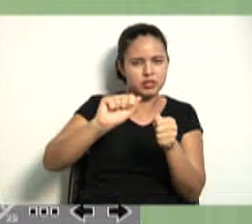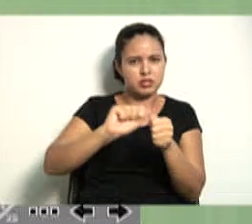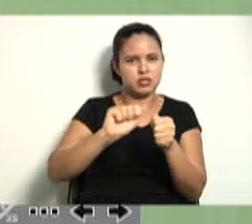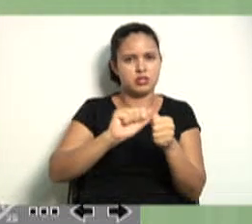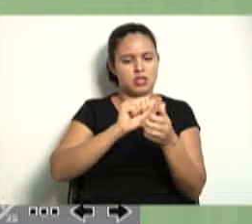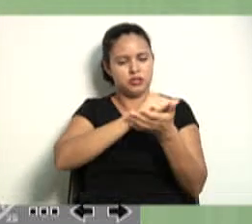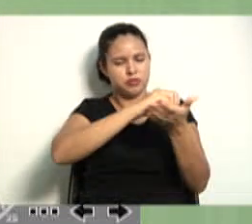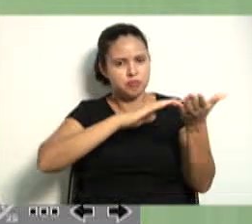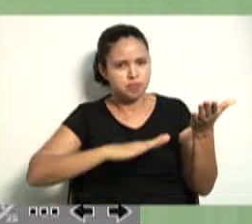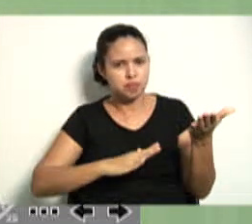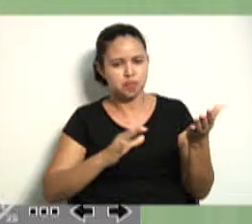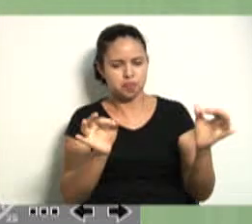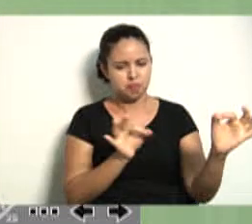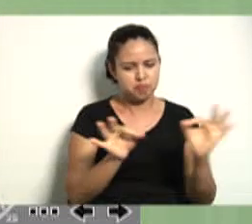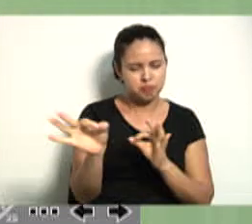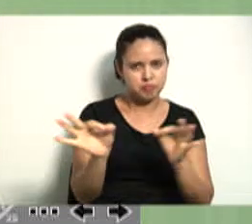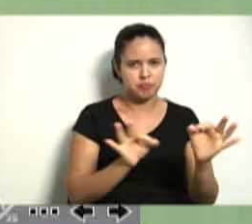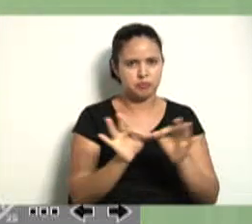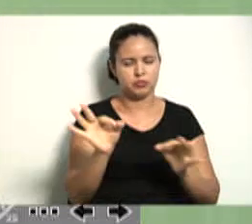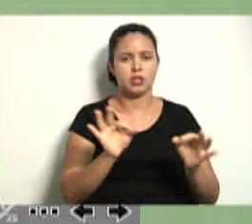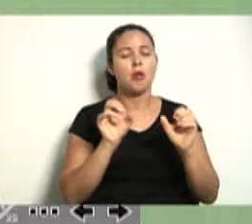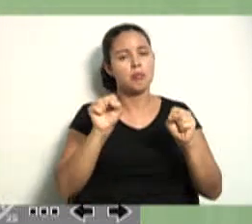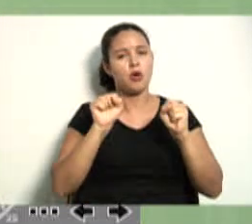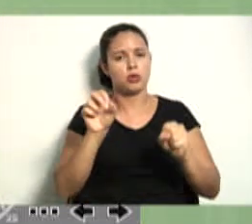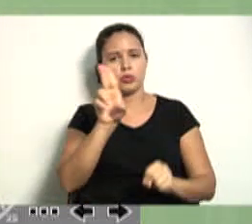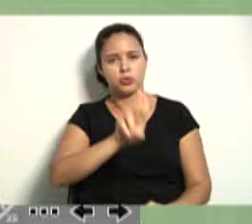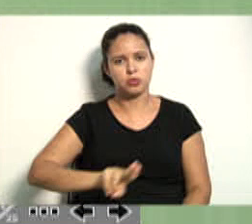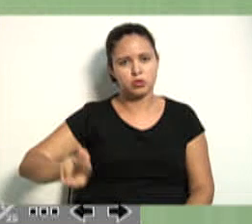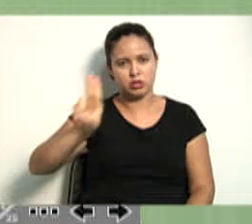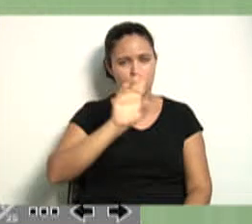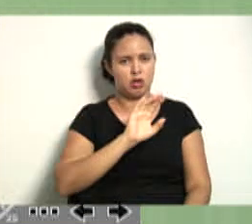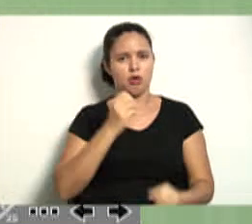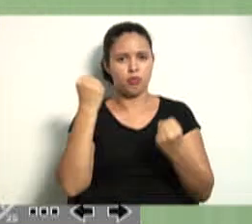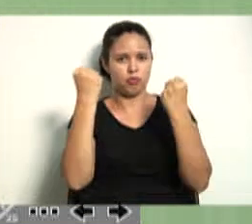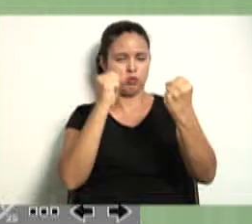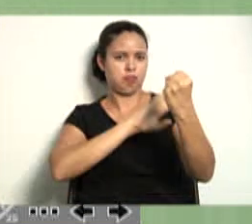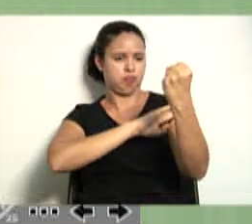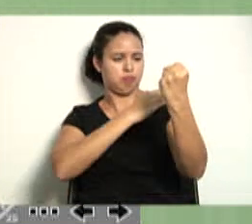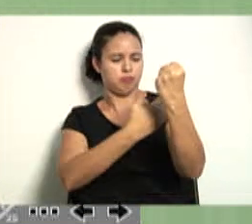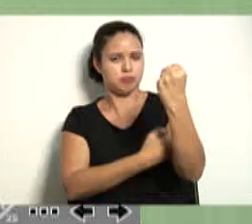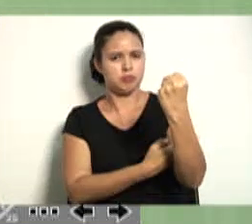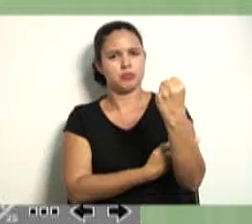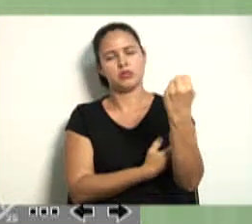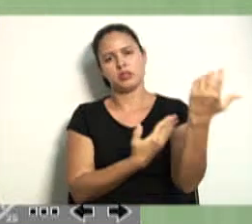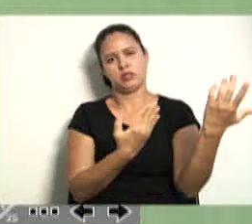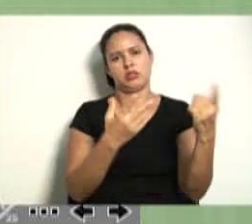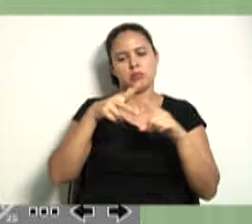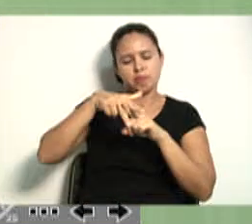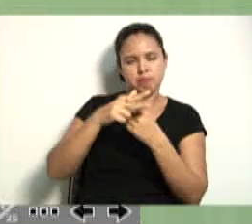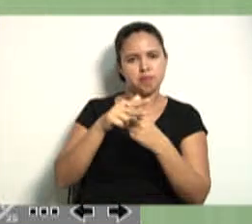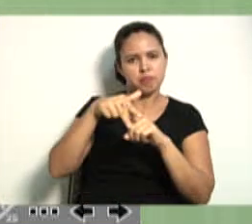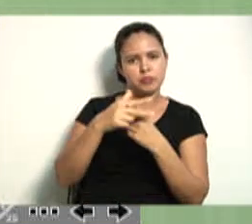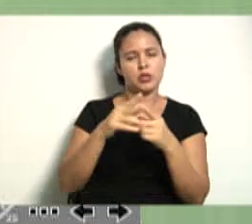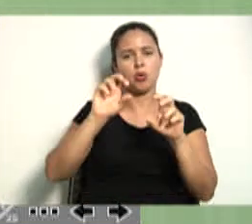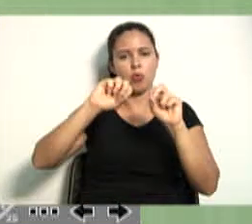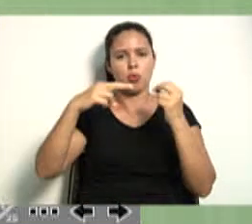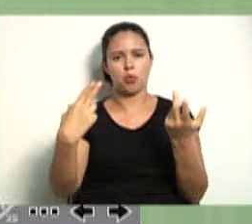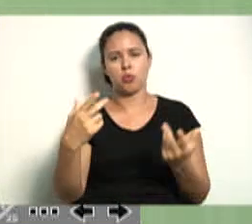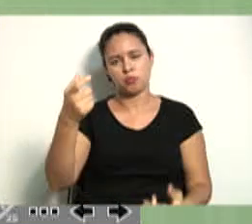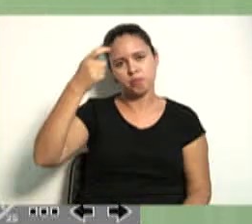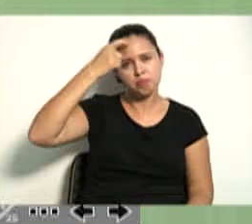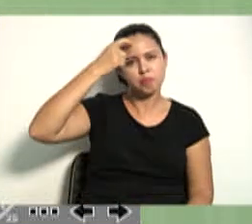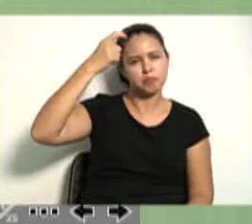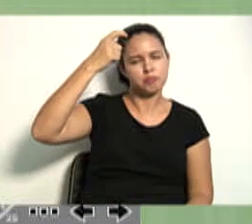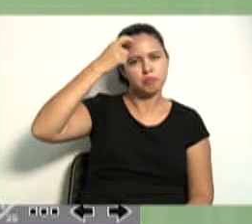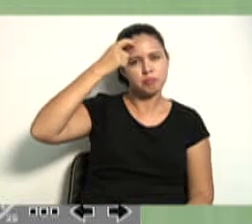coordenada, mediante o uso da força física, mecânica ou intelectual para cumprir um fim, produzir